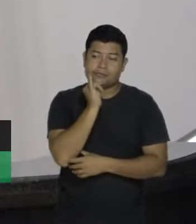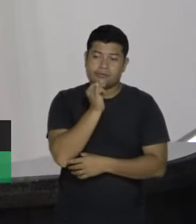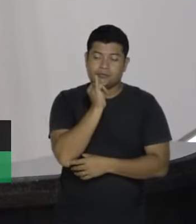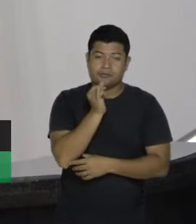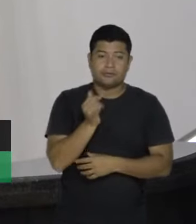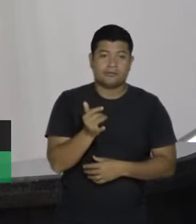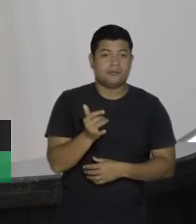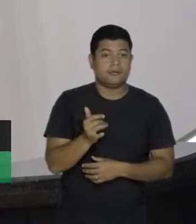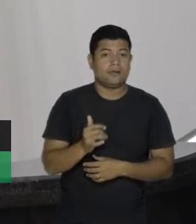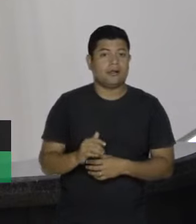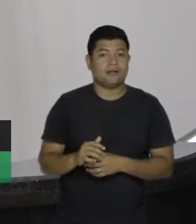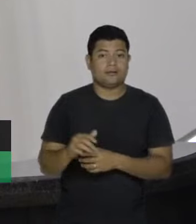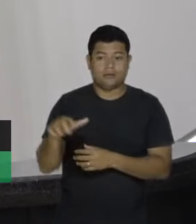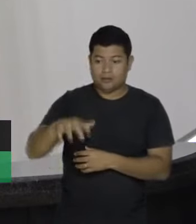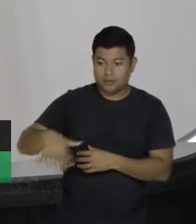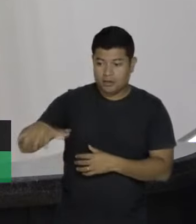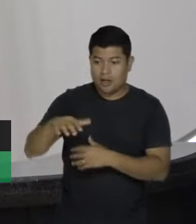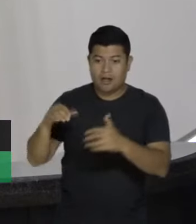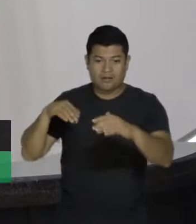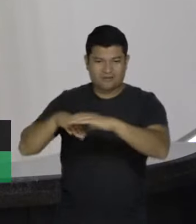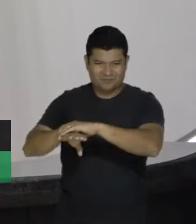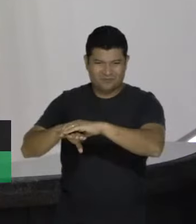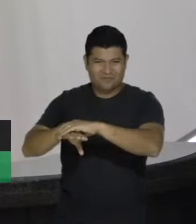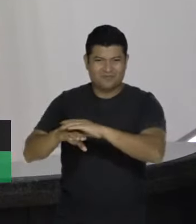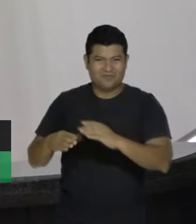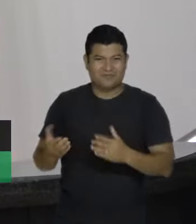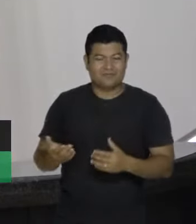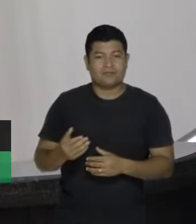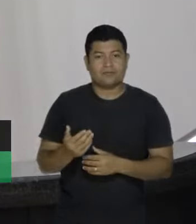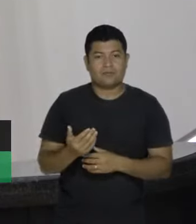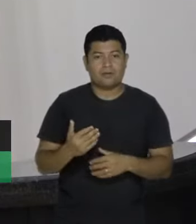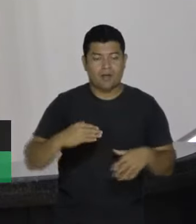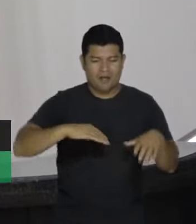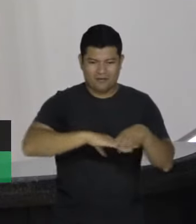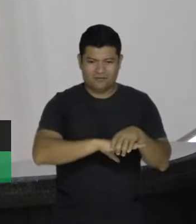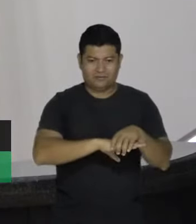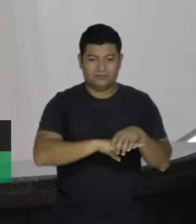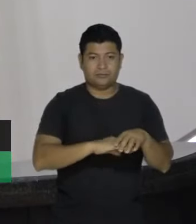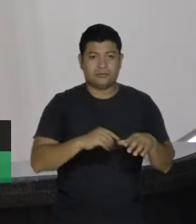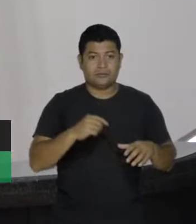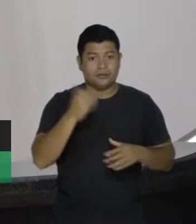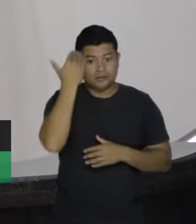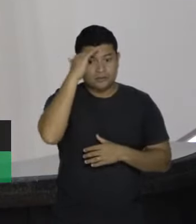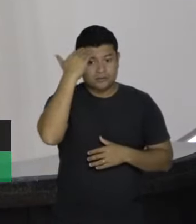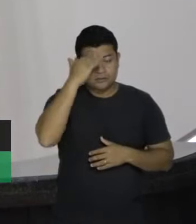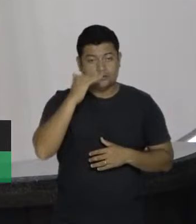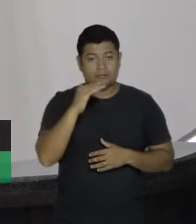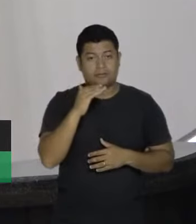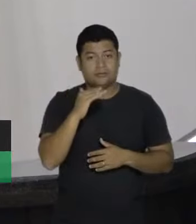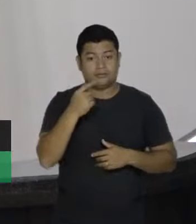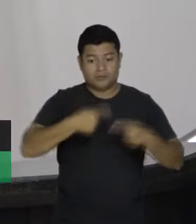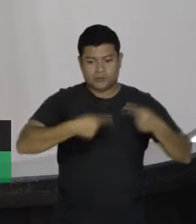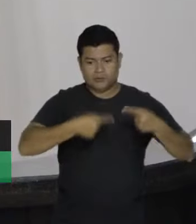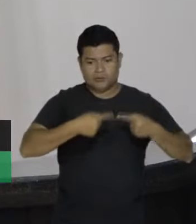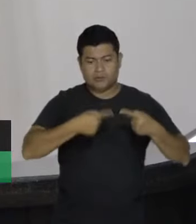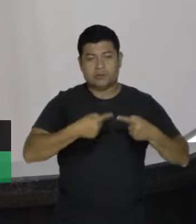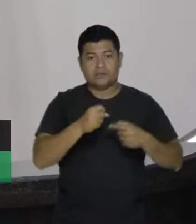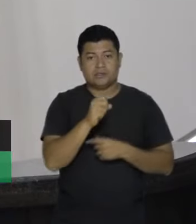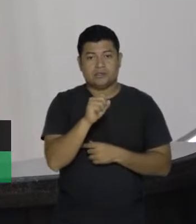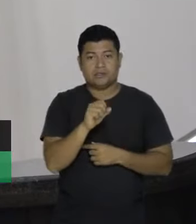do setor calçadista, que discute uma questão de entendimento sobre a política